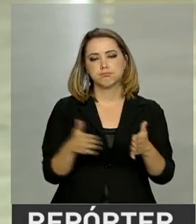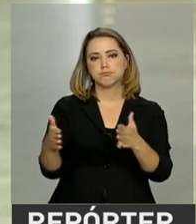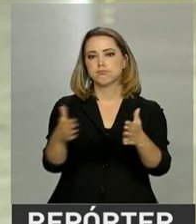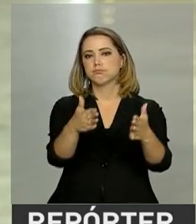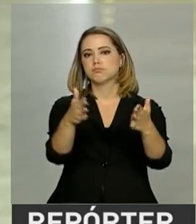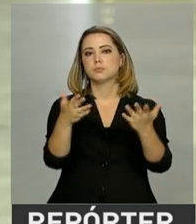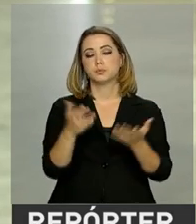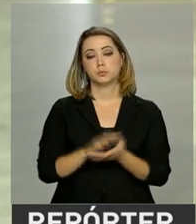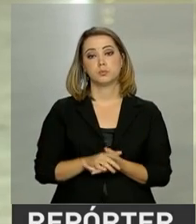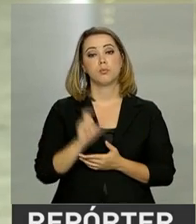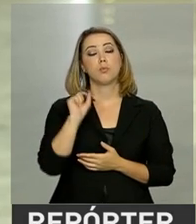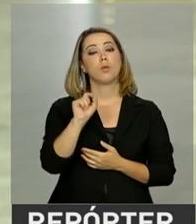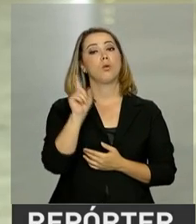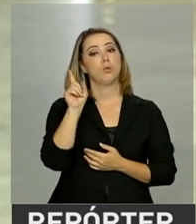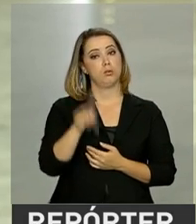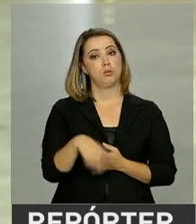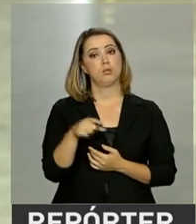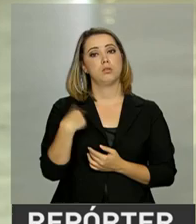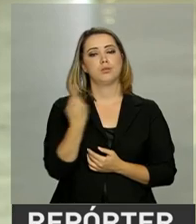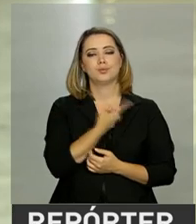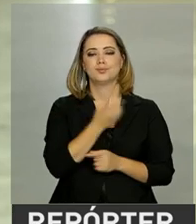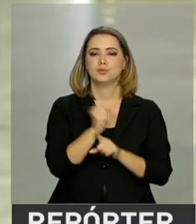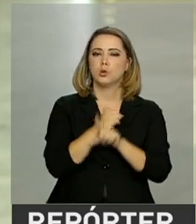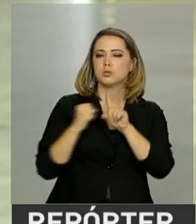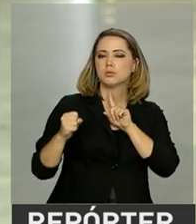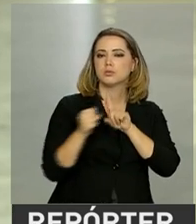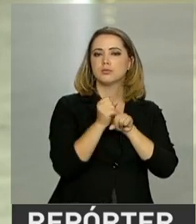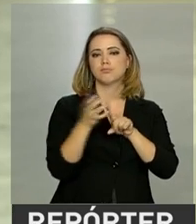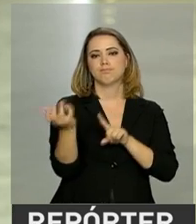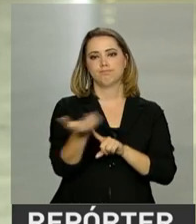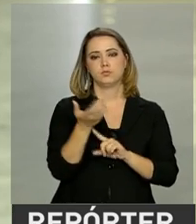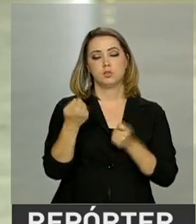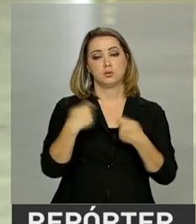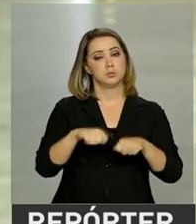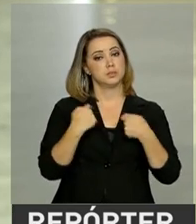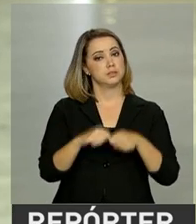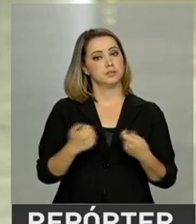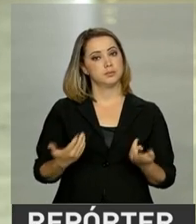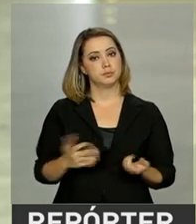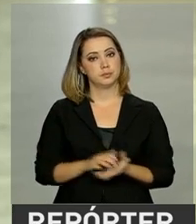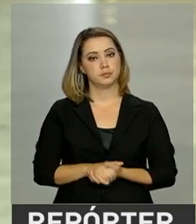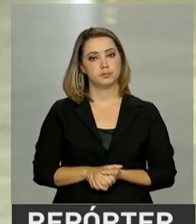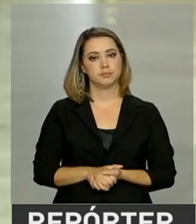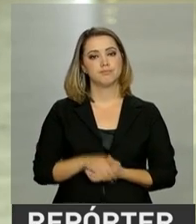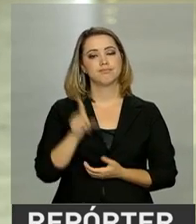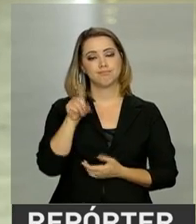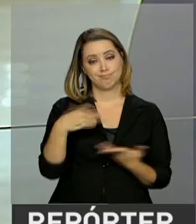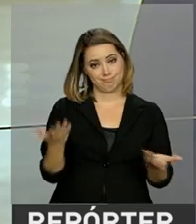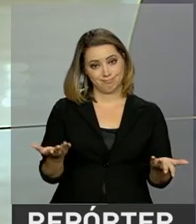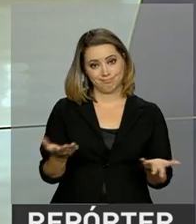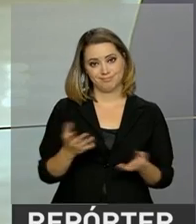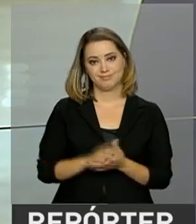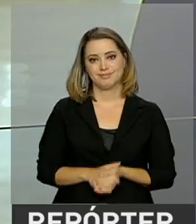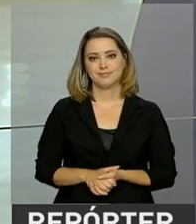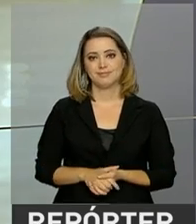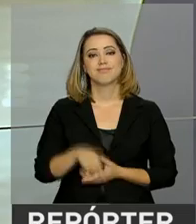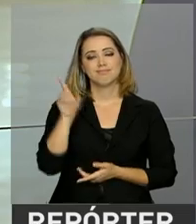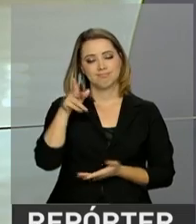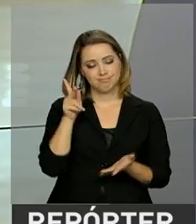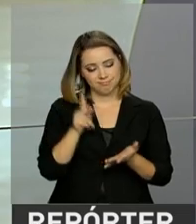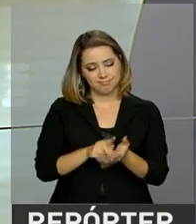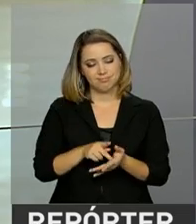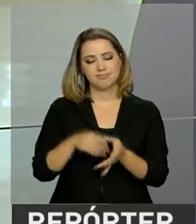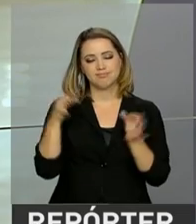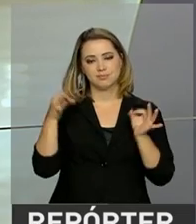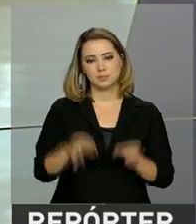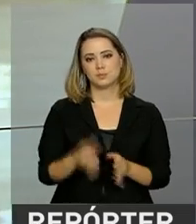recuperação O que é o que a sociedade brasileira mais precisa nesse momento não é mesmo Roberto Com certeza É